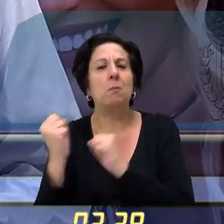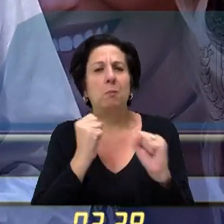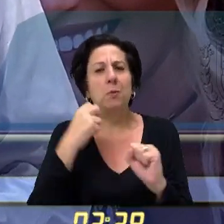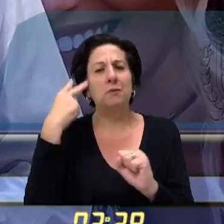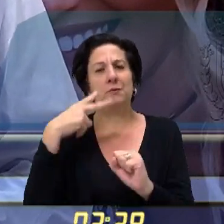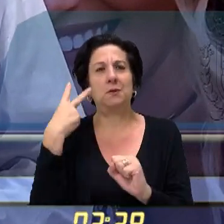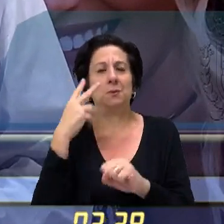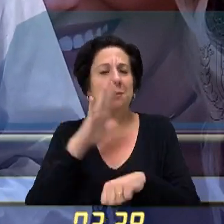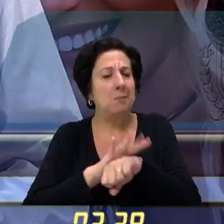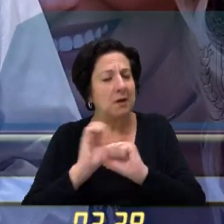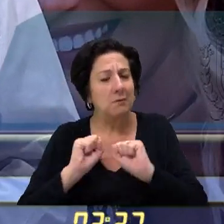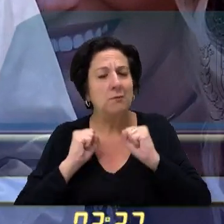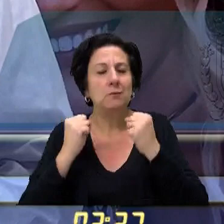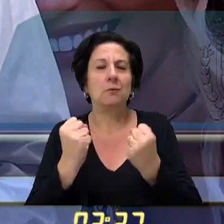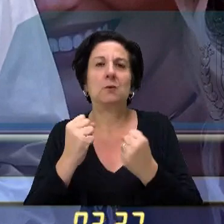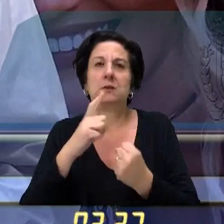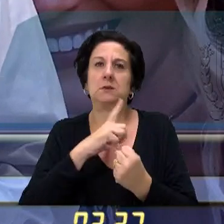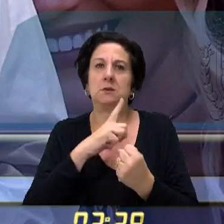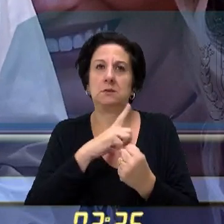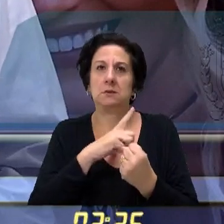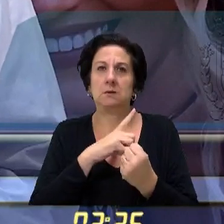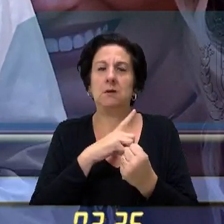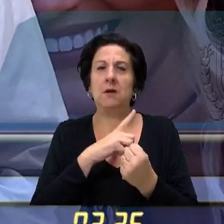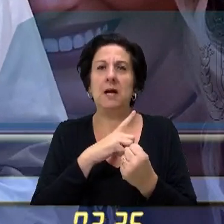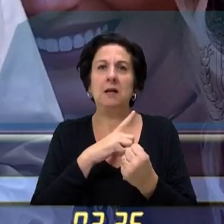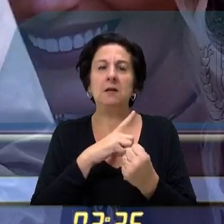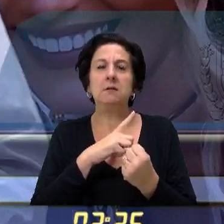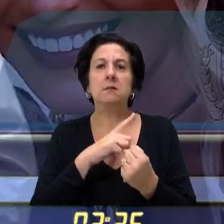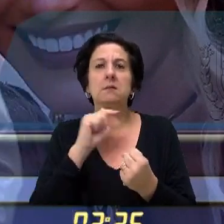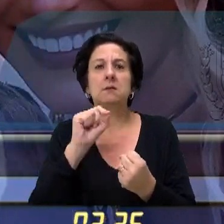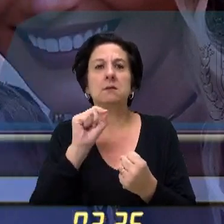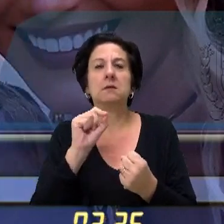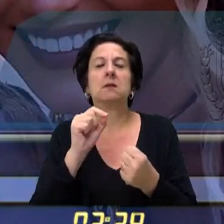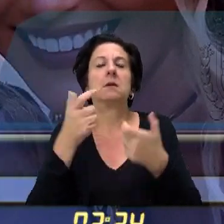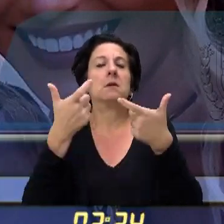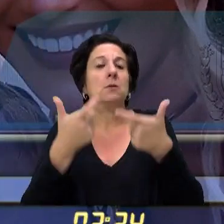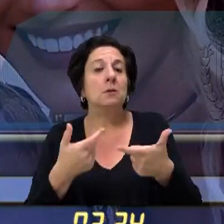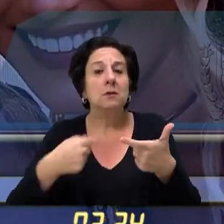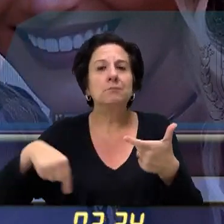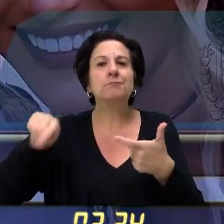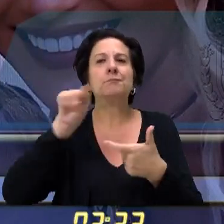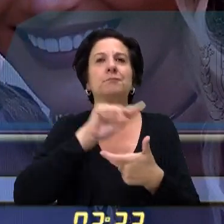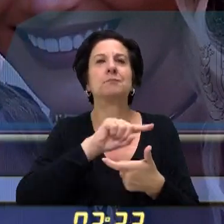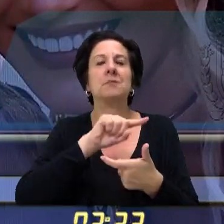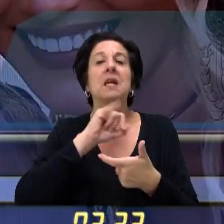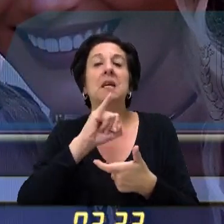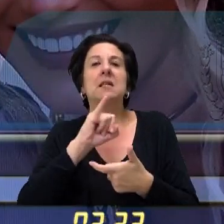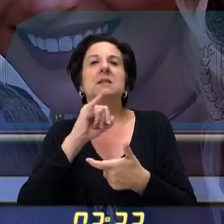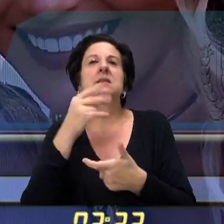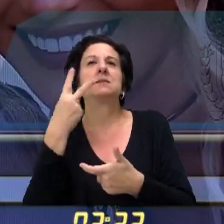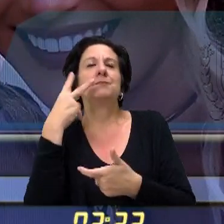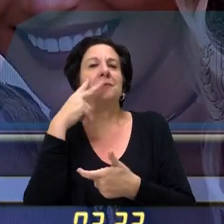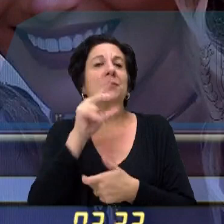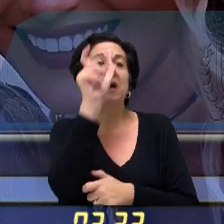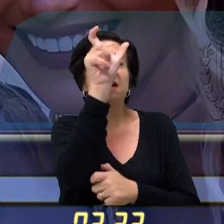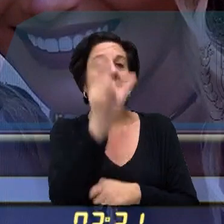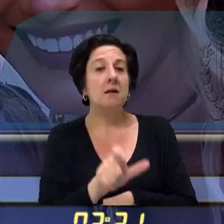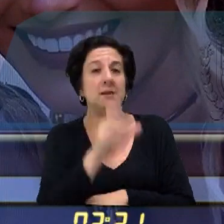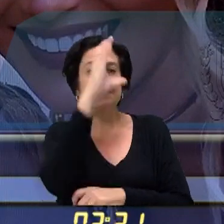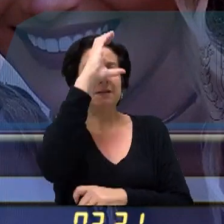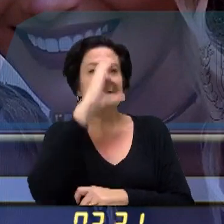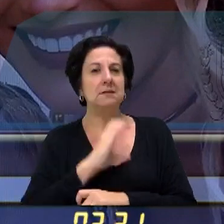nosso. Senhores, veem a que ponto nós estamos. Se você pega um cidadão